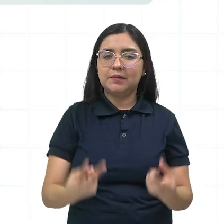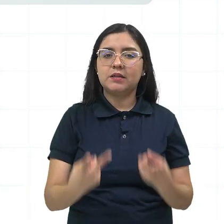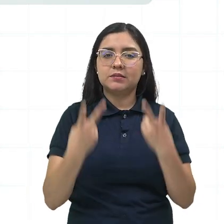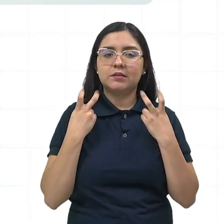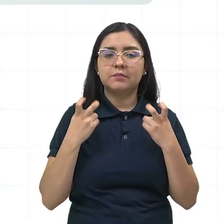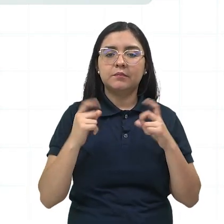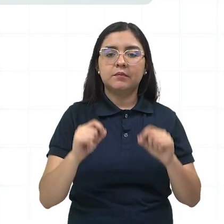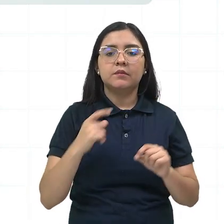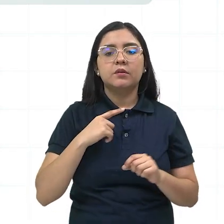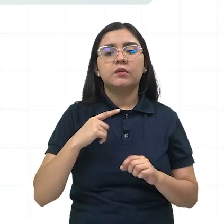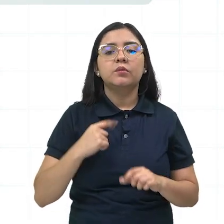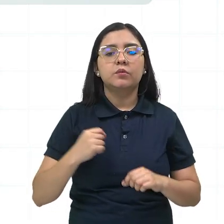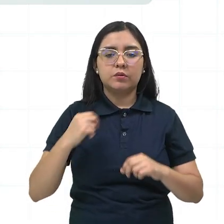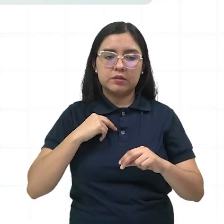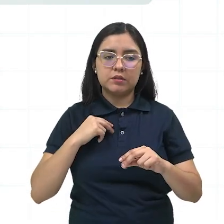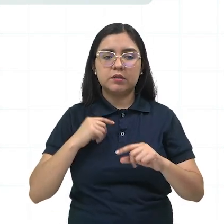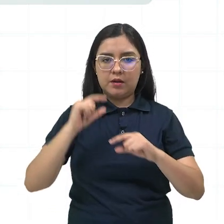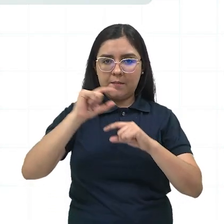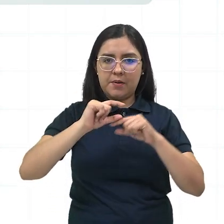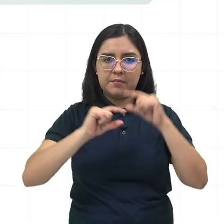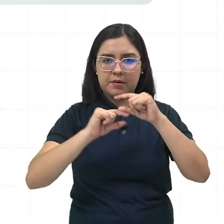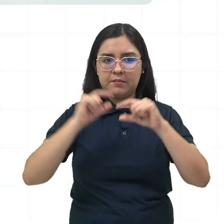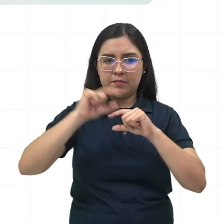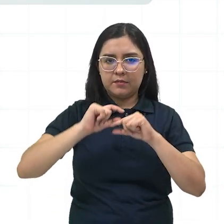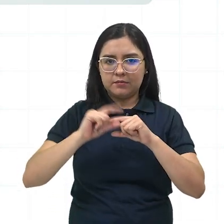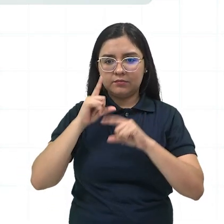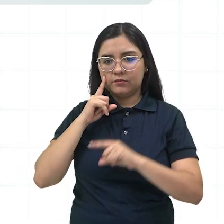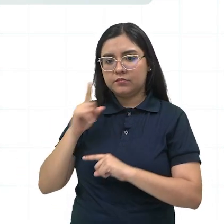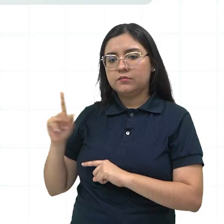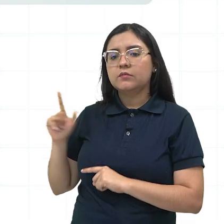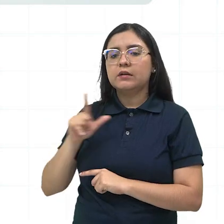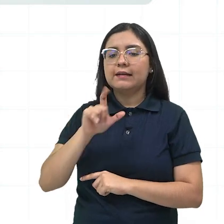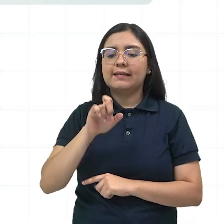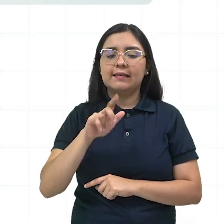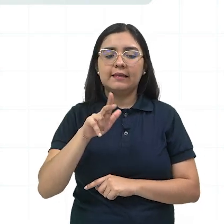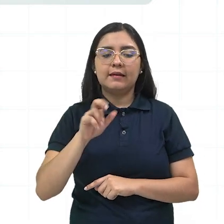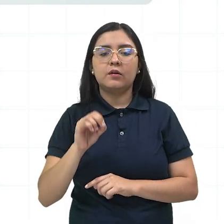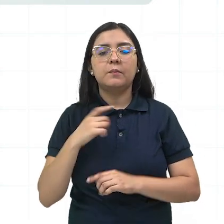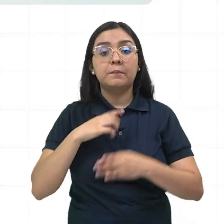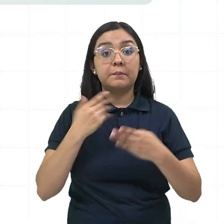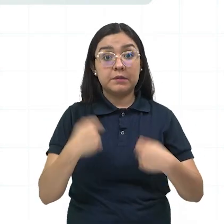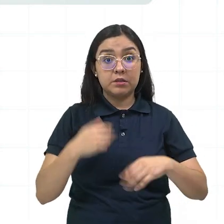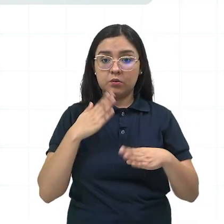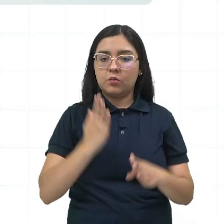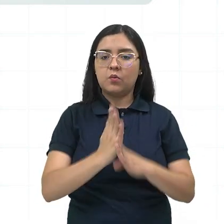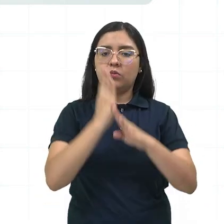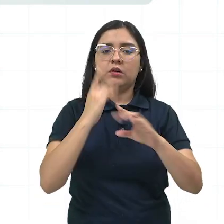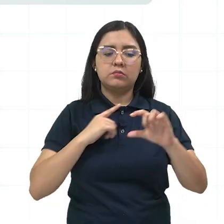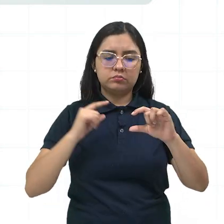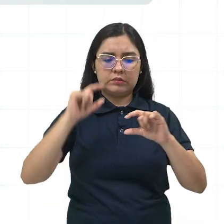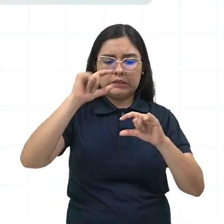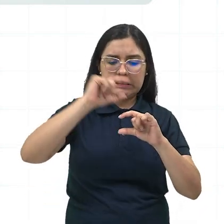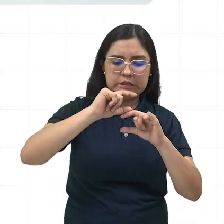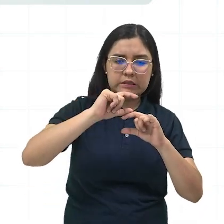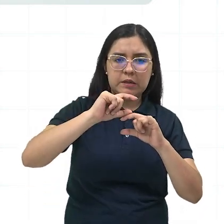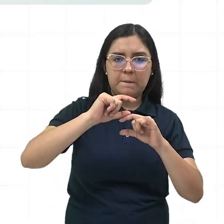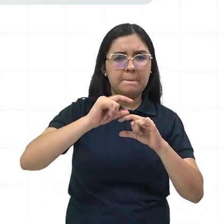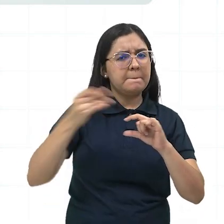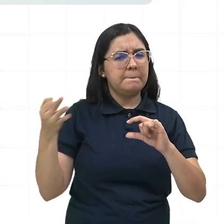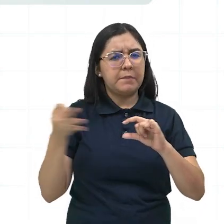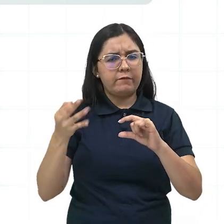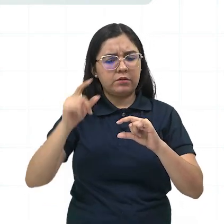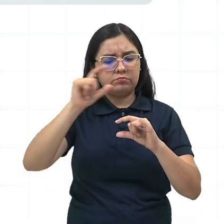perceber aí no jogo do Lego. Sabe quando você está montando e precisa encontrar a peça que vai encaixar perfeitamente